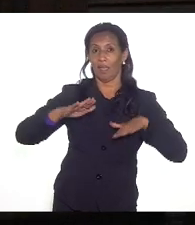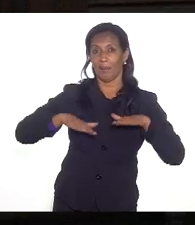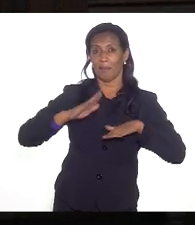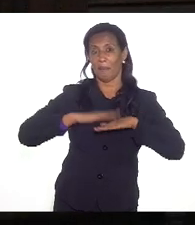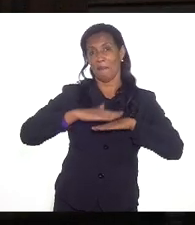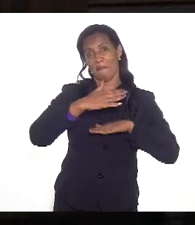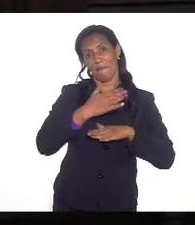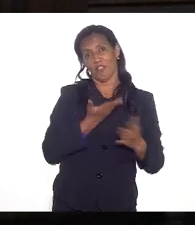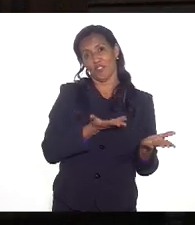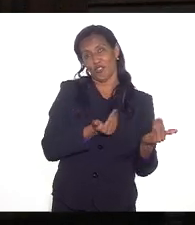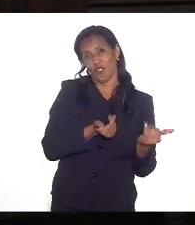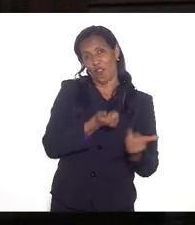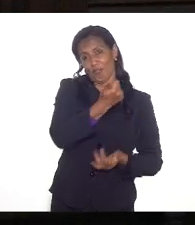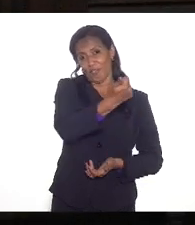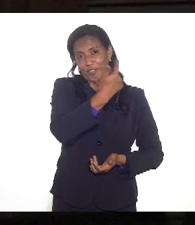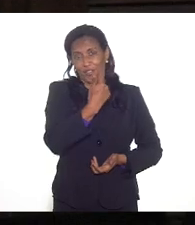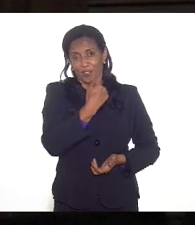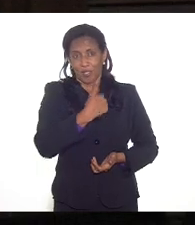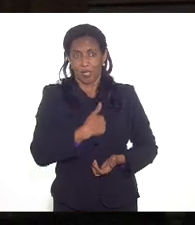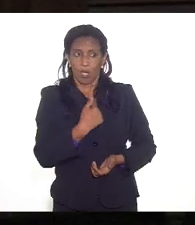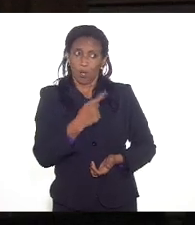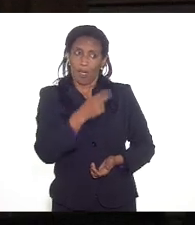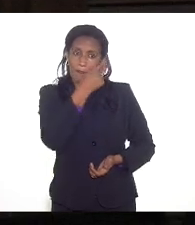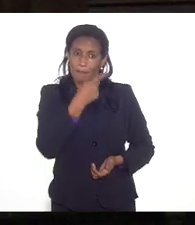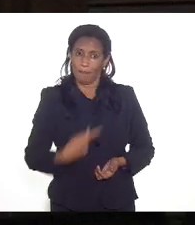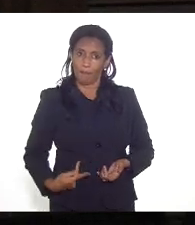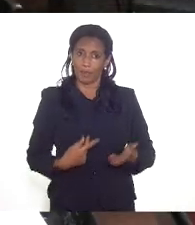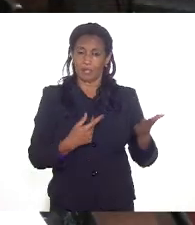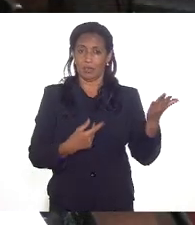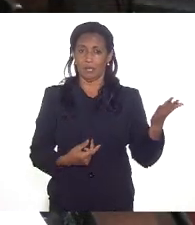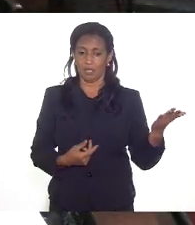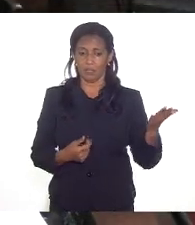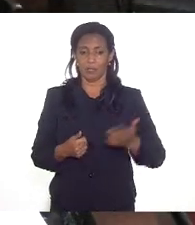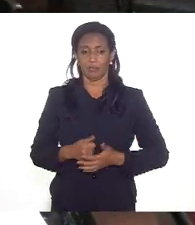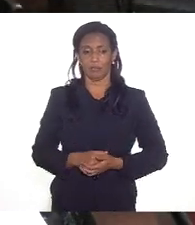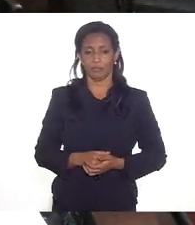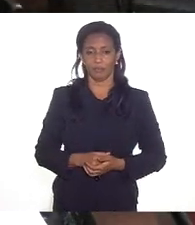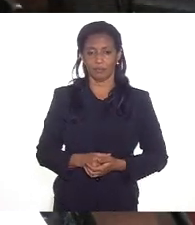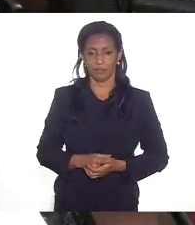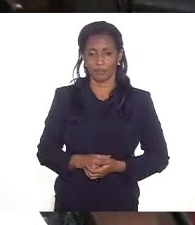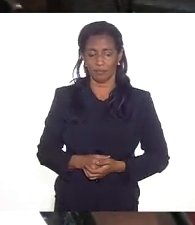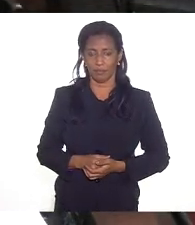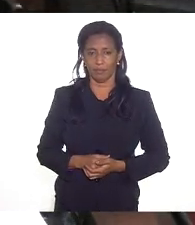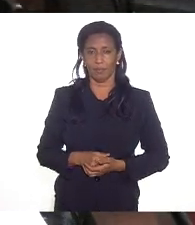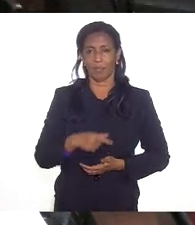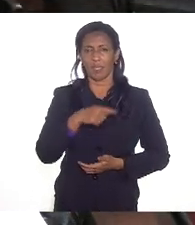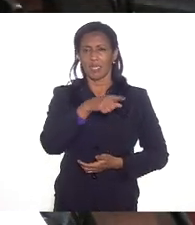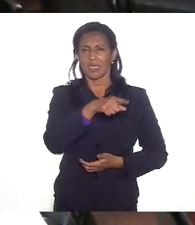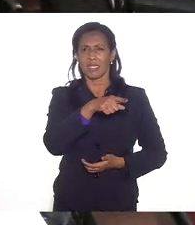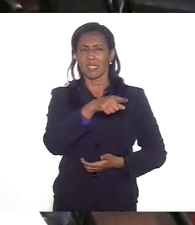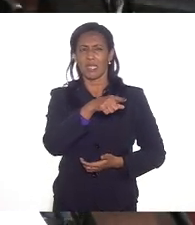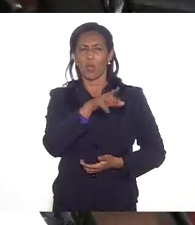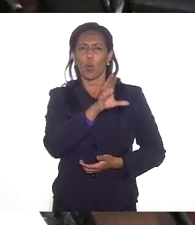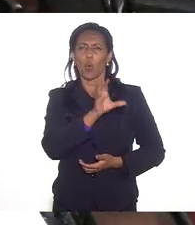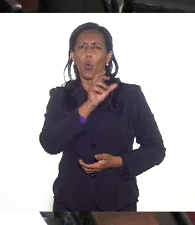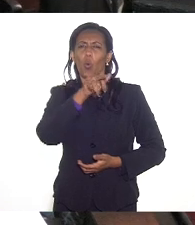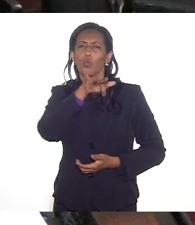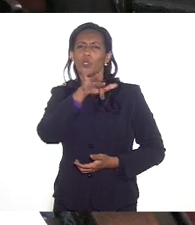muito mais novo que eu Senhor porque Presidente ser um conciliador